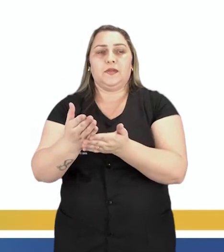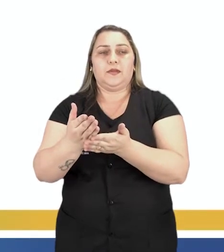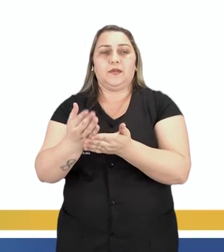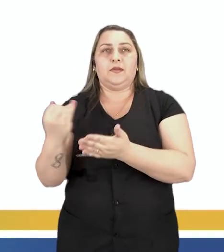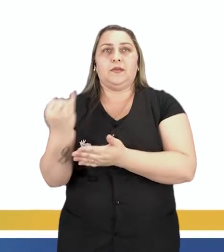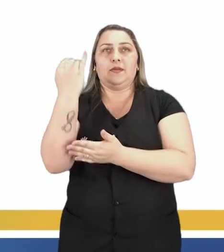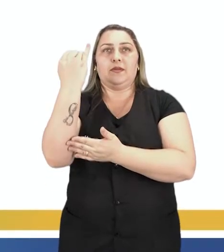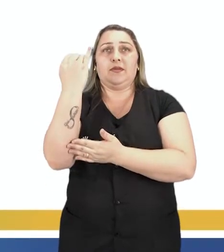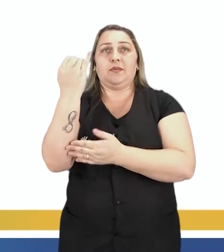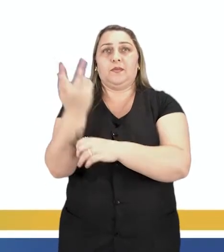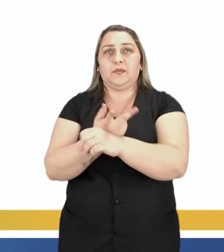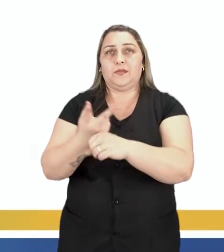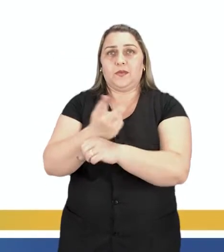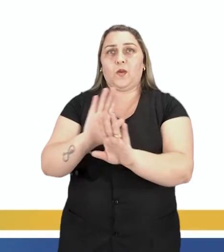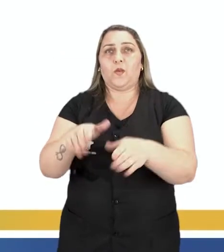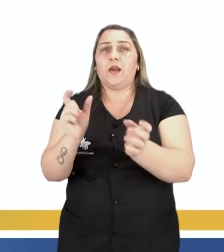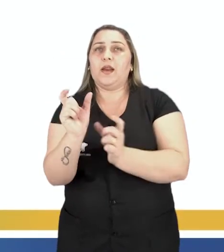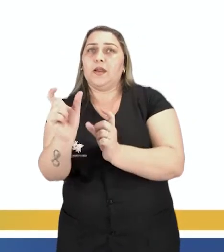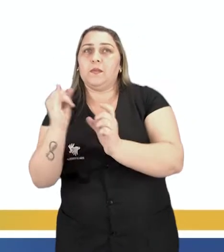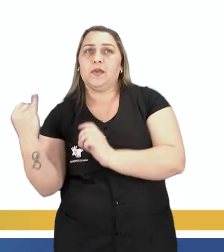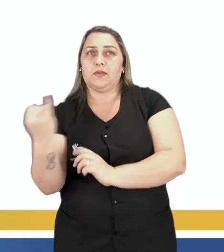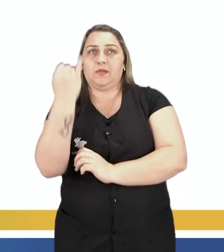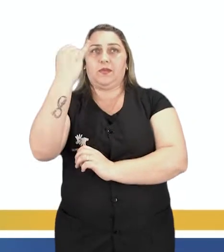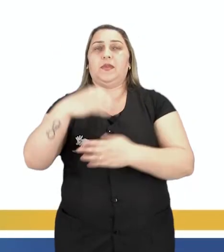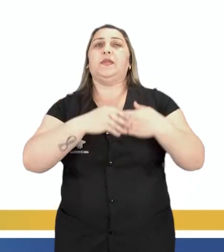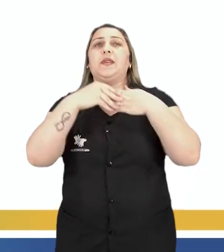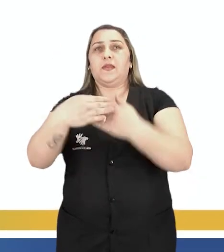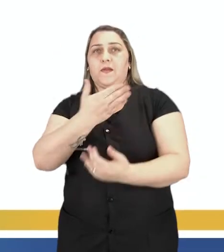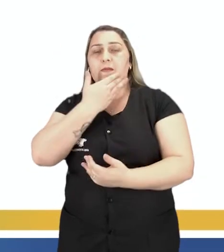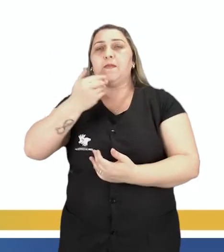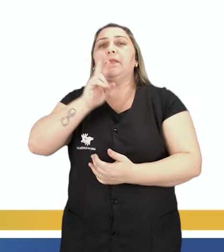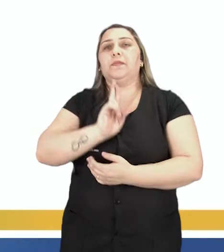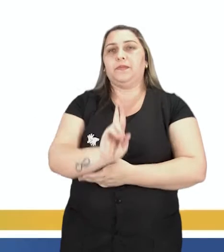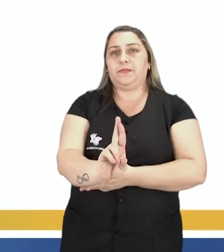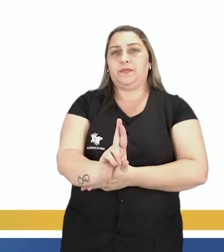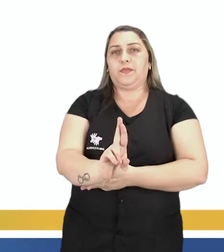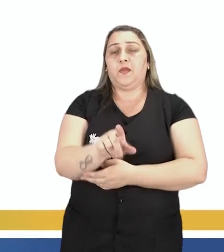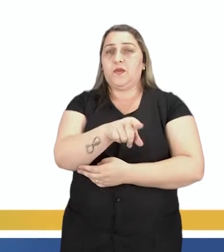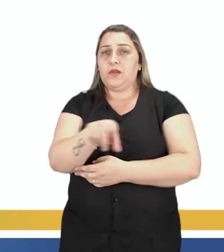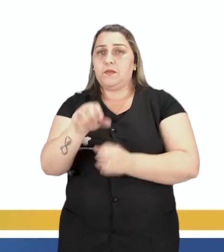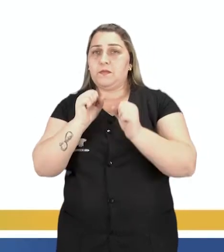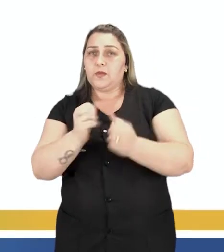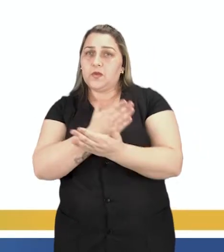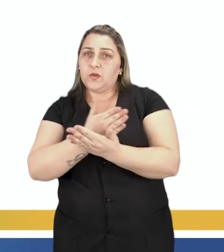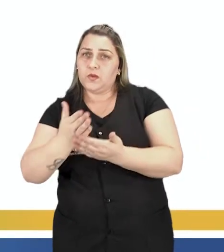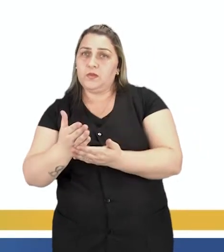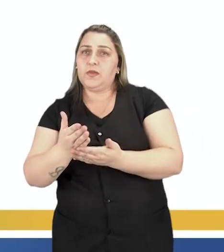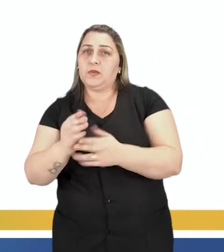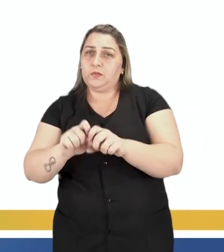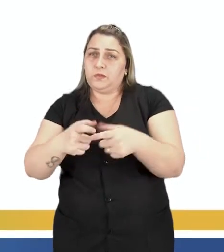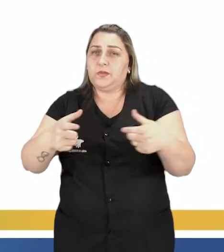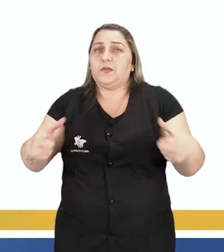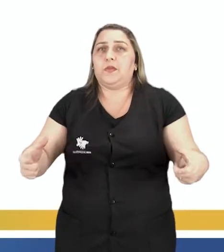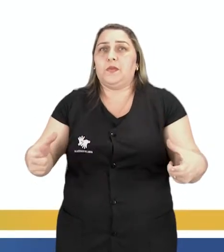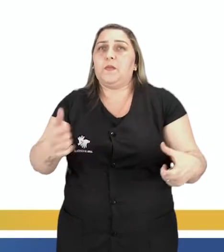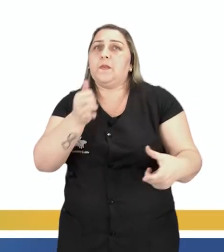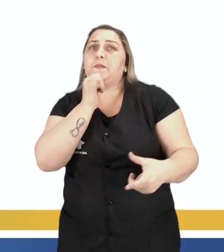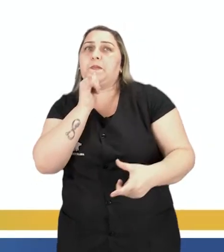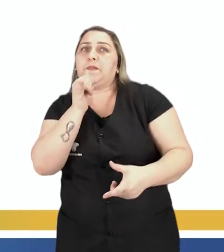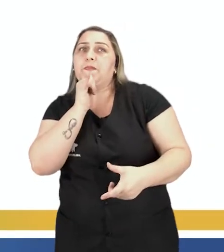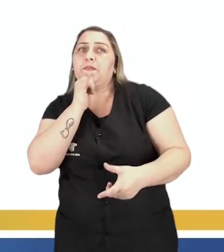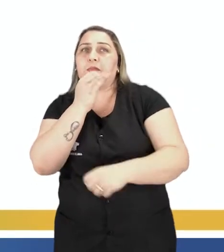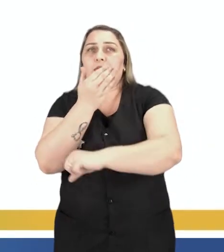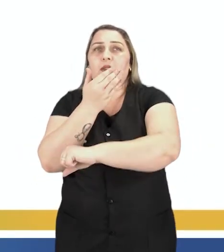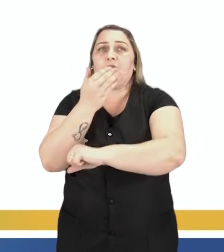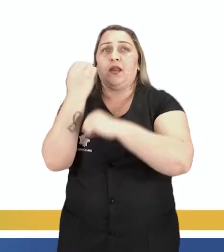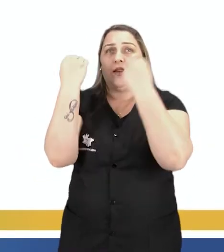busca, verifique quais palavras-chave podem trazer os melhores resultados. Você pode começar de maneira mais ampla, como por exemplo,